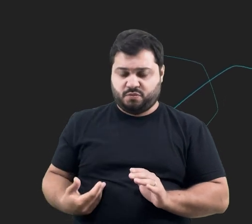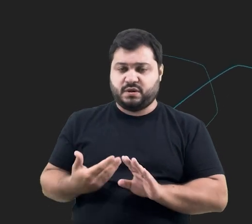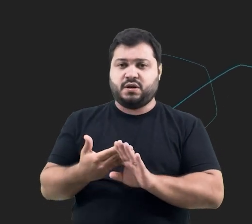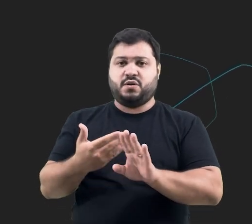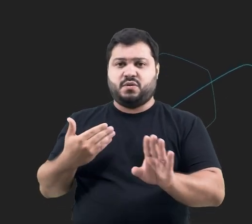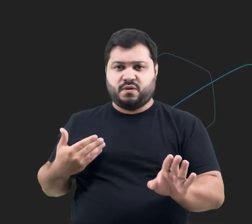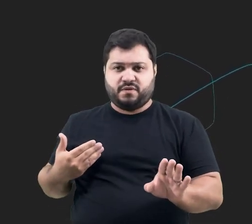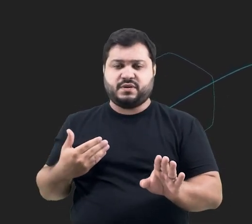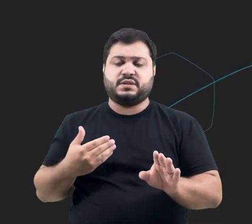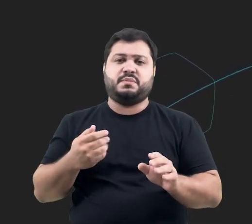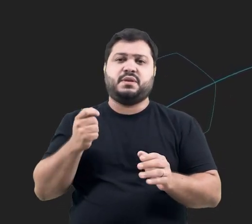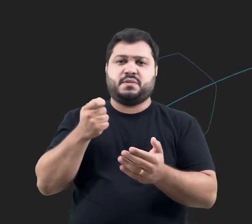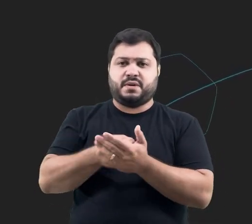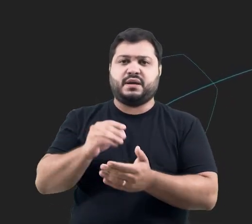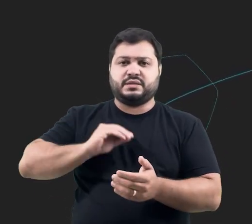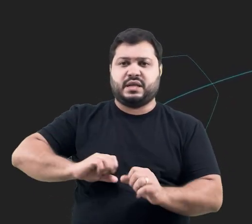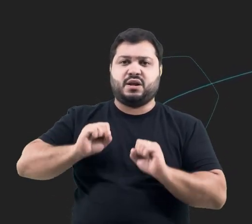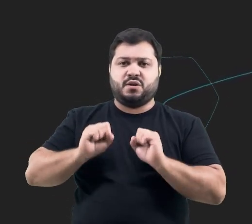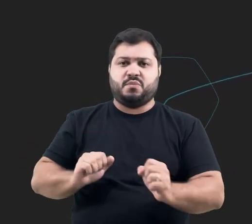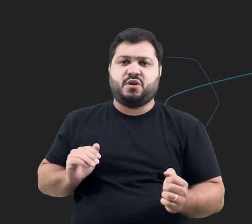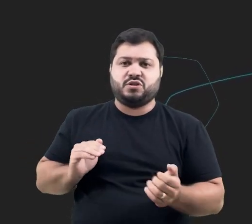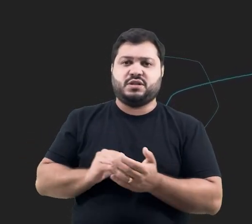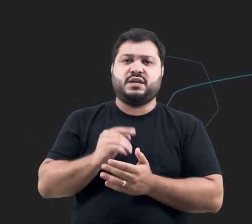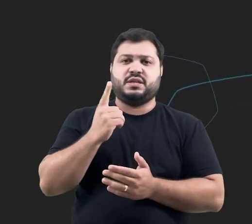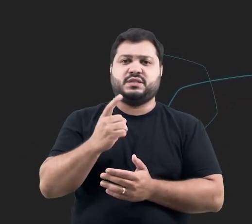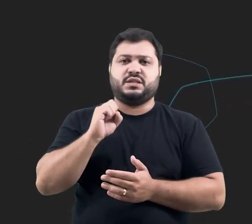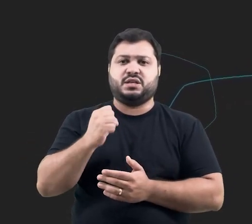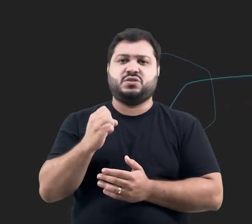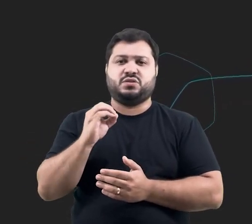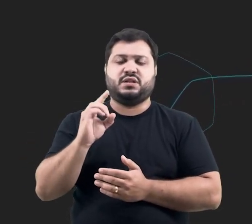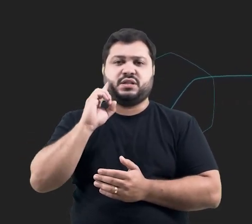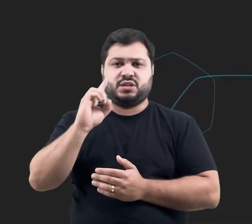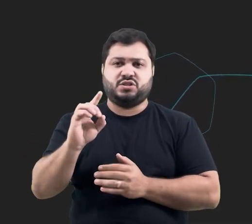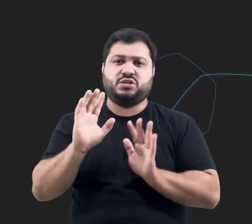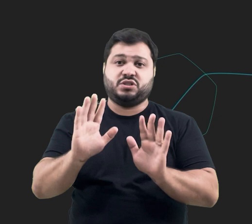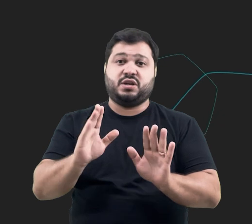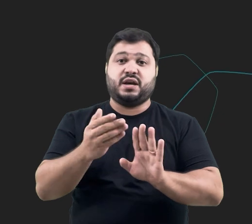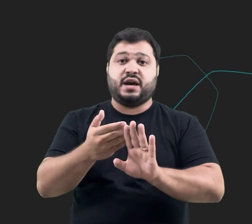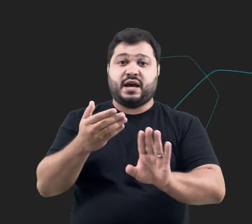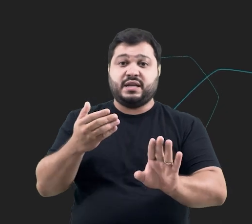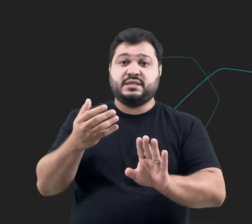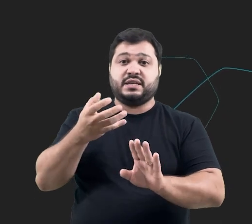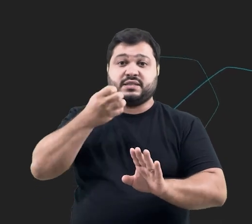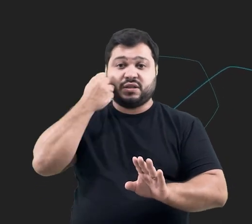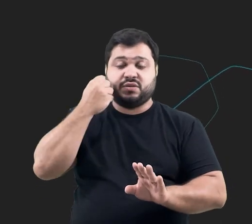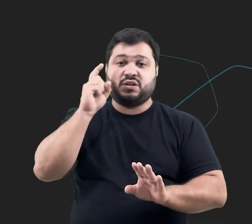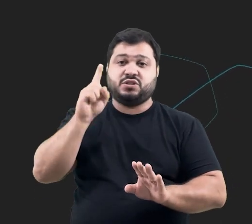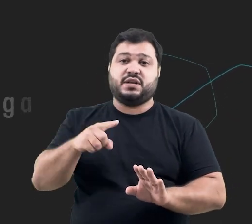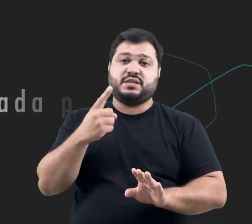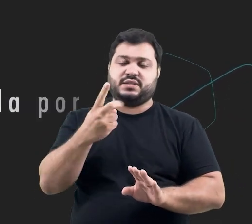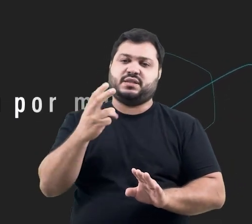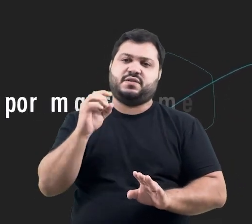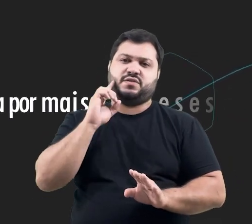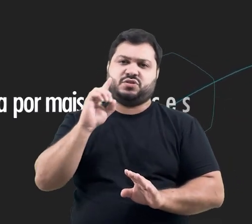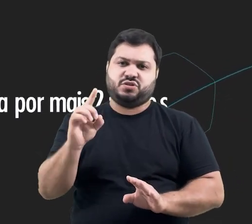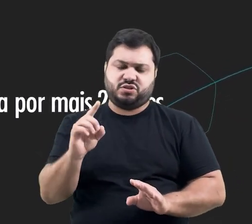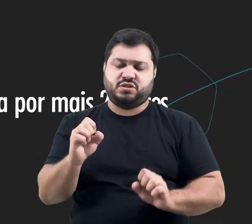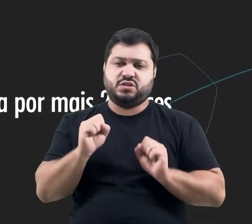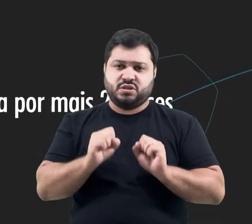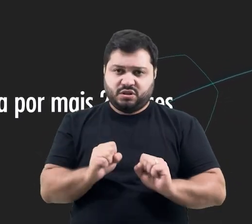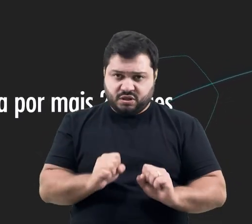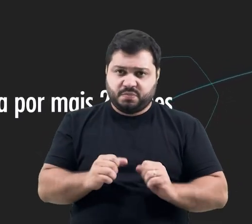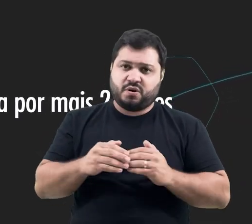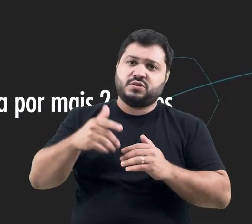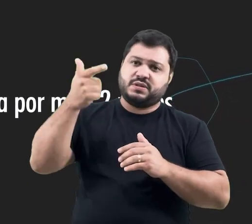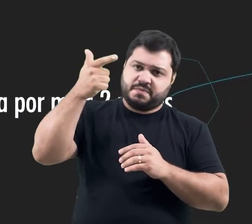servidoras públicas, o afastamento remunerado pode chegar a 180 dias. Já a licença adotante é de 120